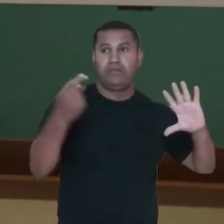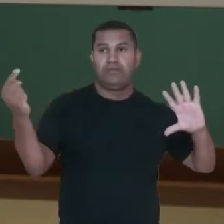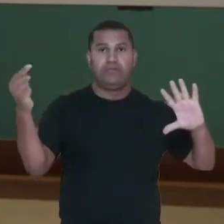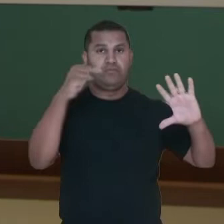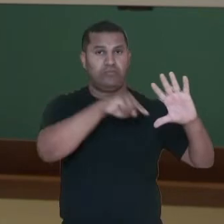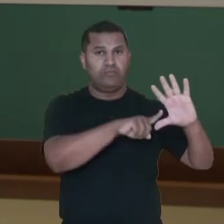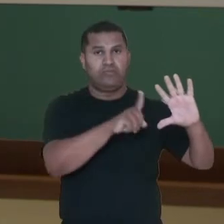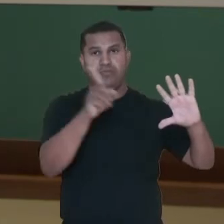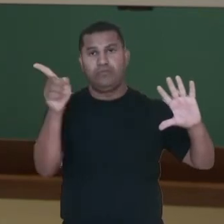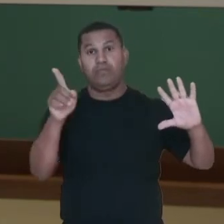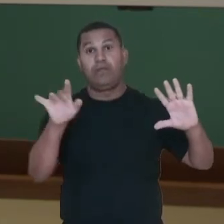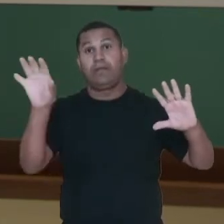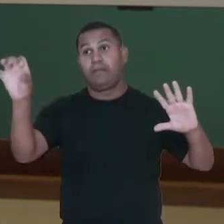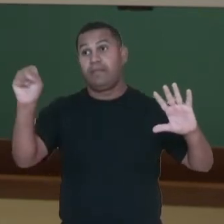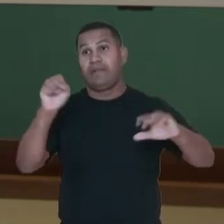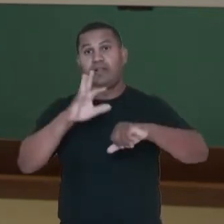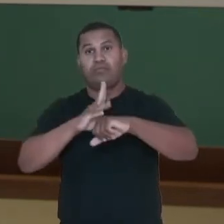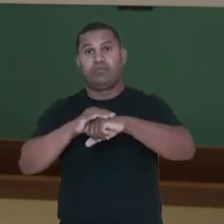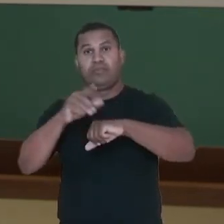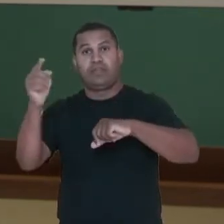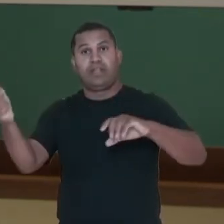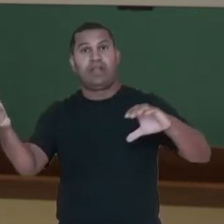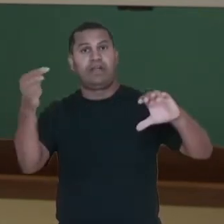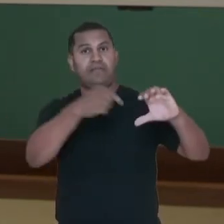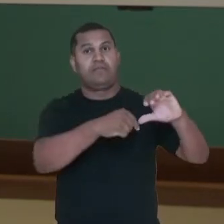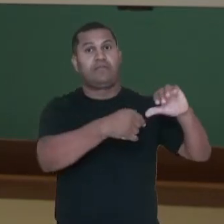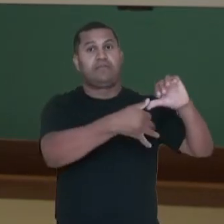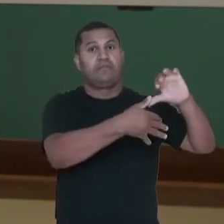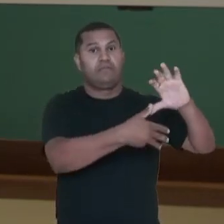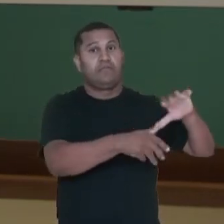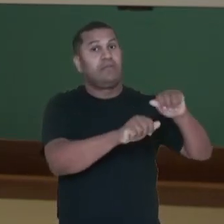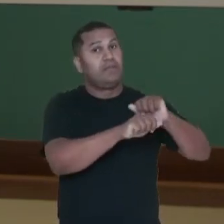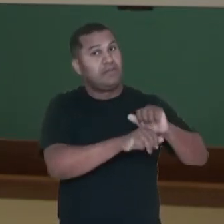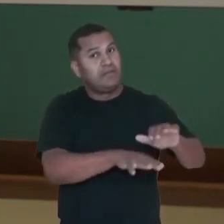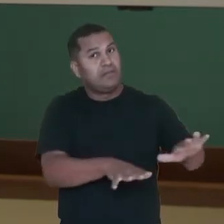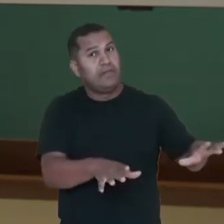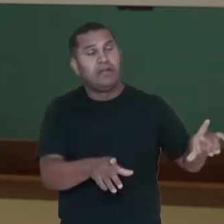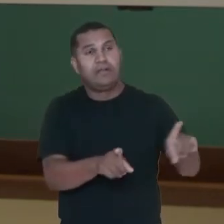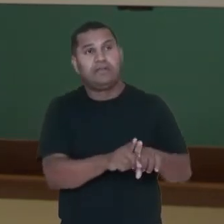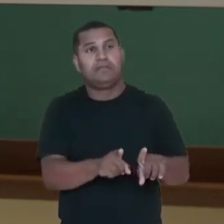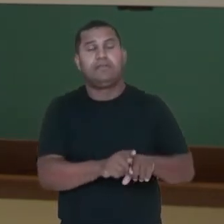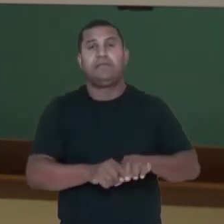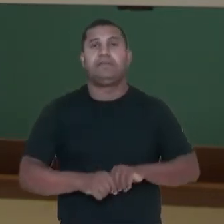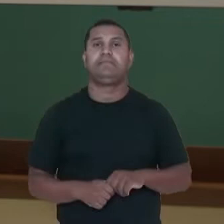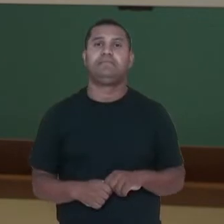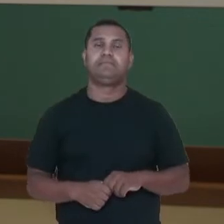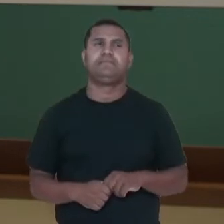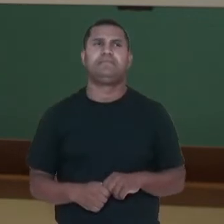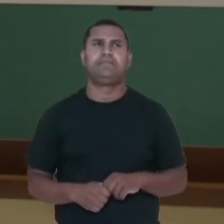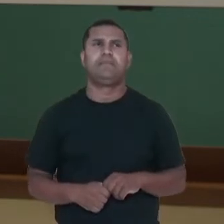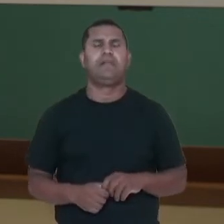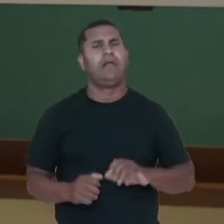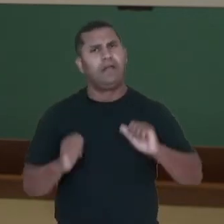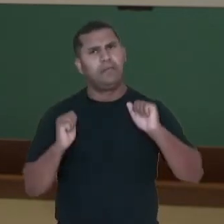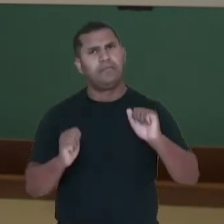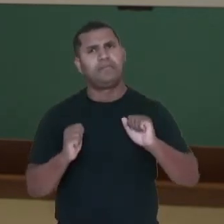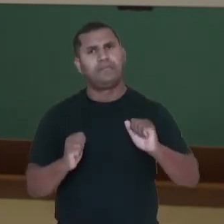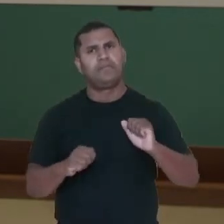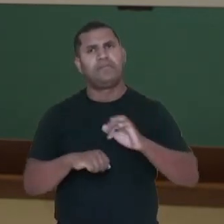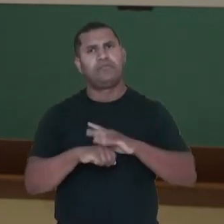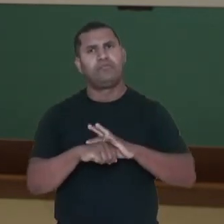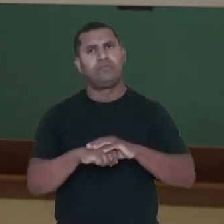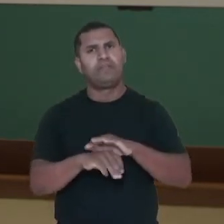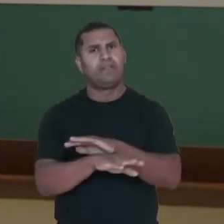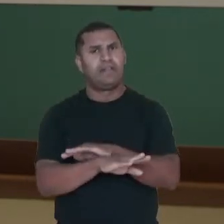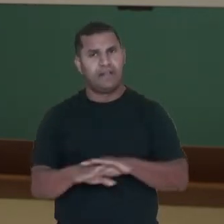nessas informações genéticas e pode favorecer o surgimento de novas doenças. É possível erradicar? Sim. É possível não ter mais